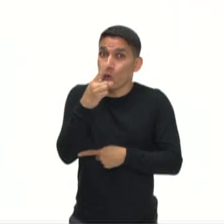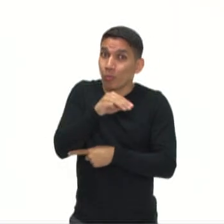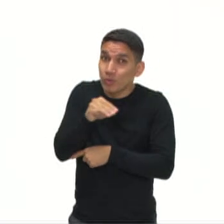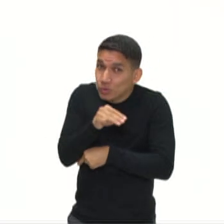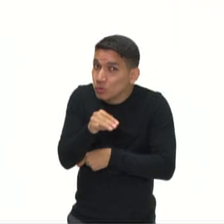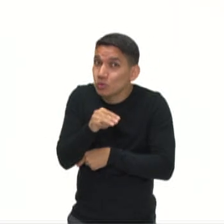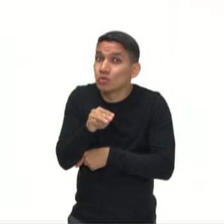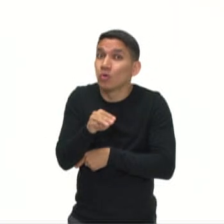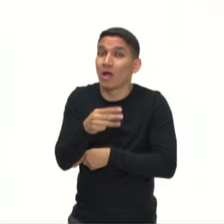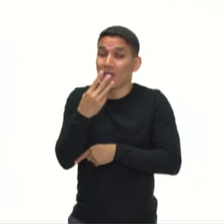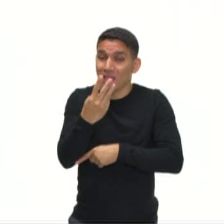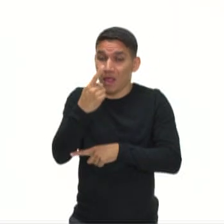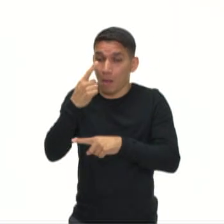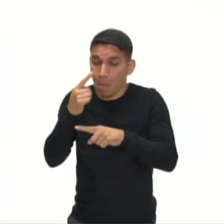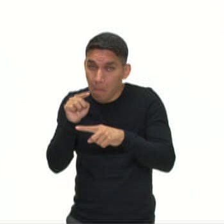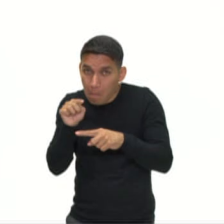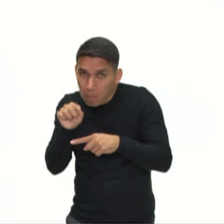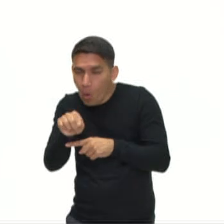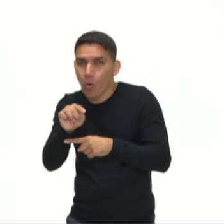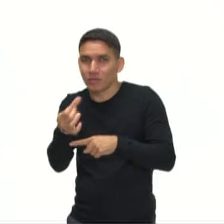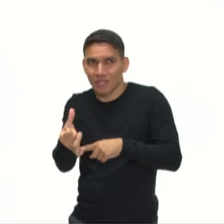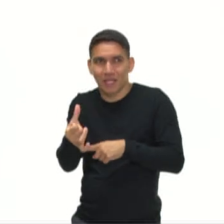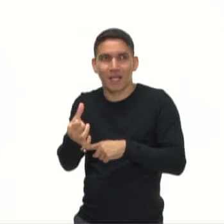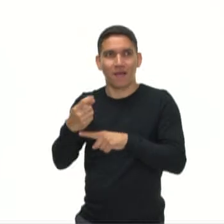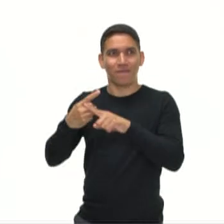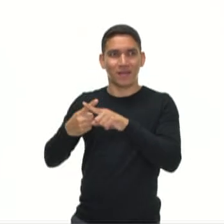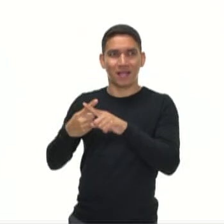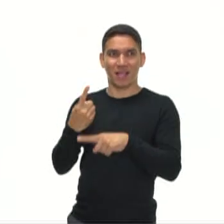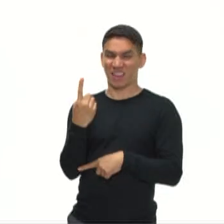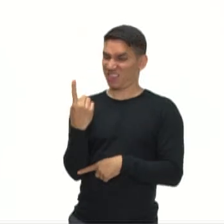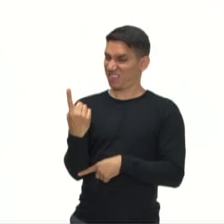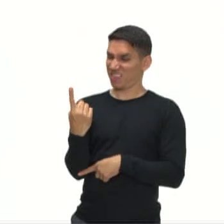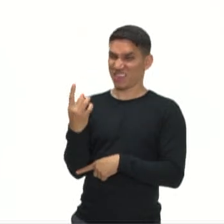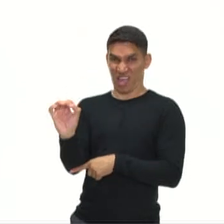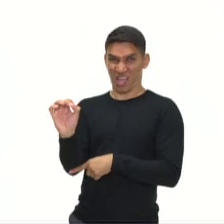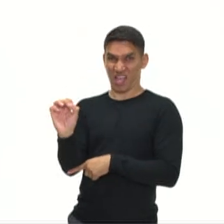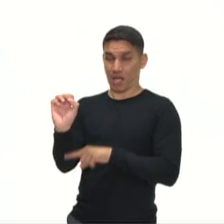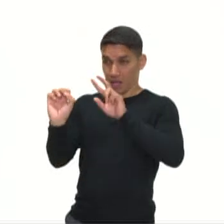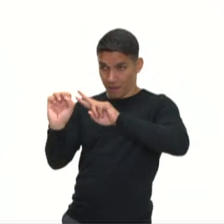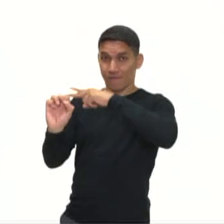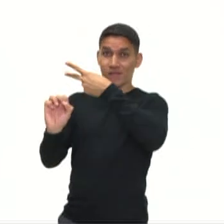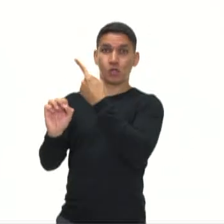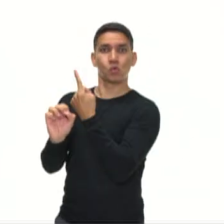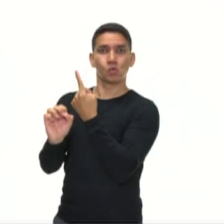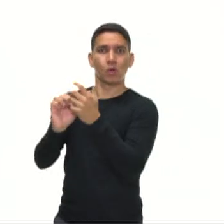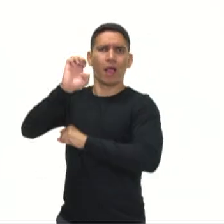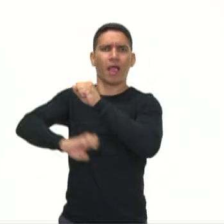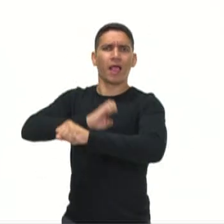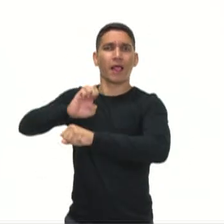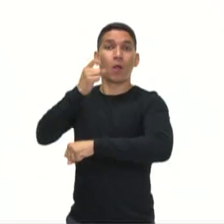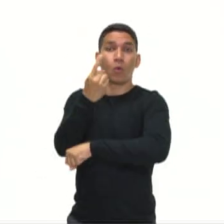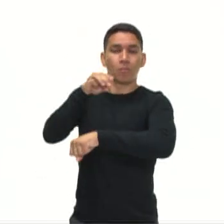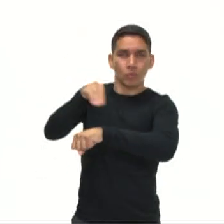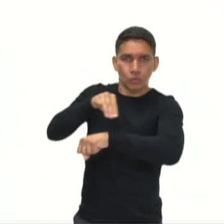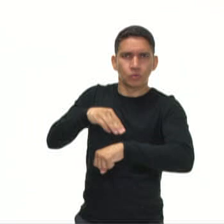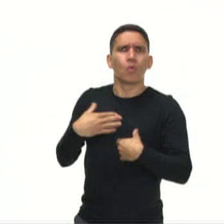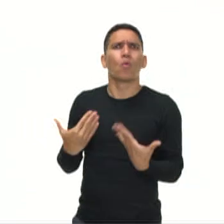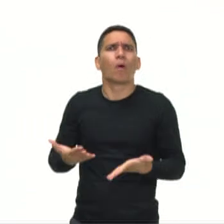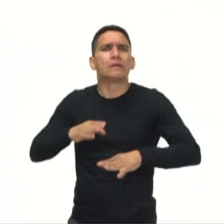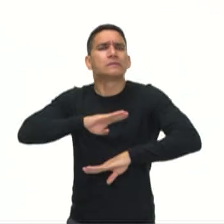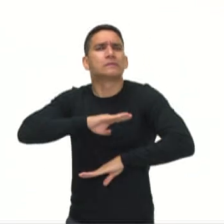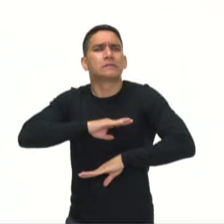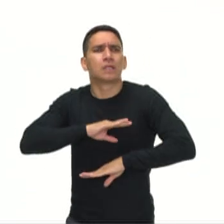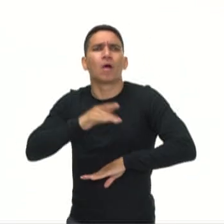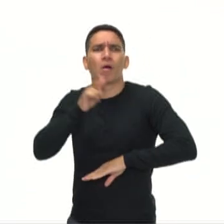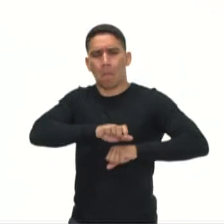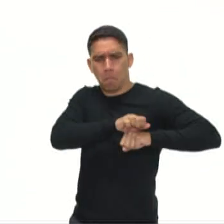minuto, 3,6 vezes 10 elevado a 21 elétrons em 1 minuto. Nessa condição, qual é a intensidade de corrente elétrica constante